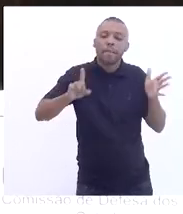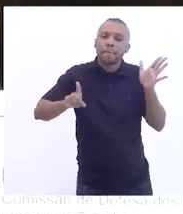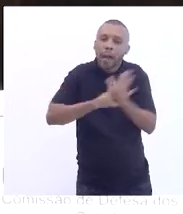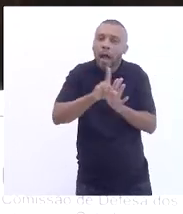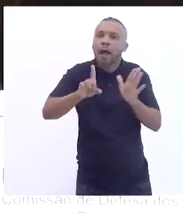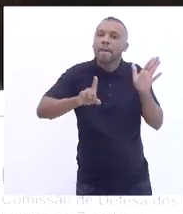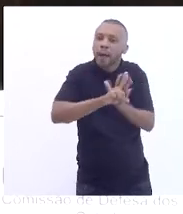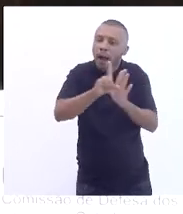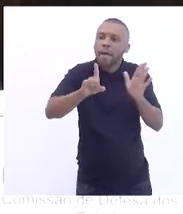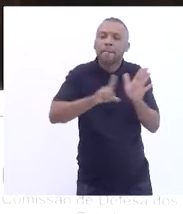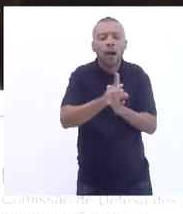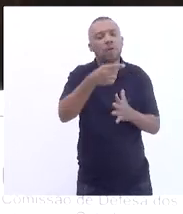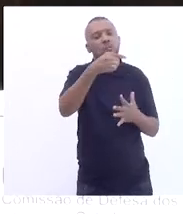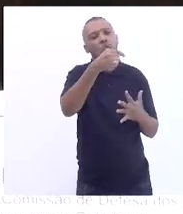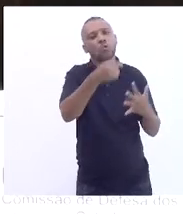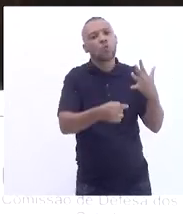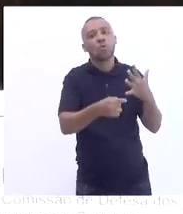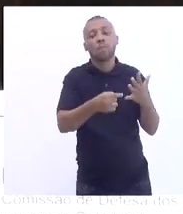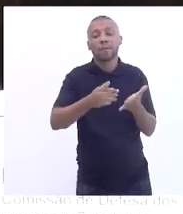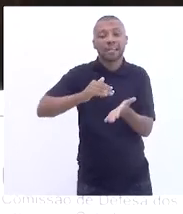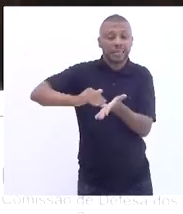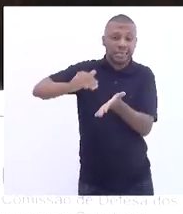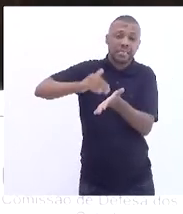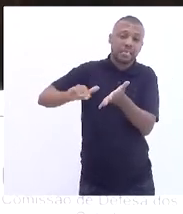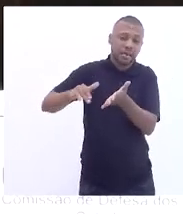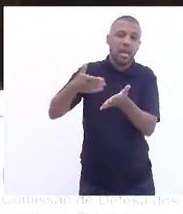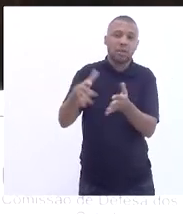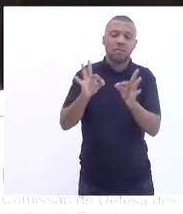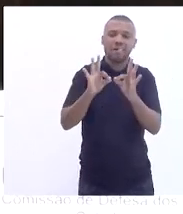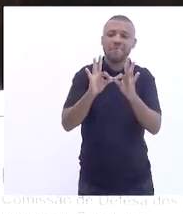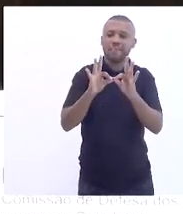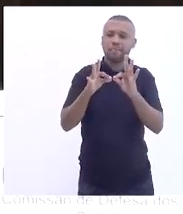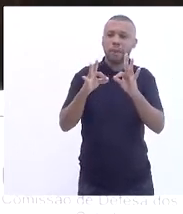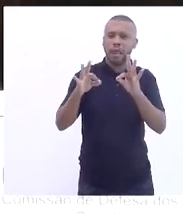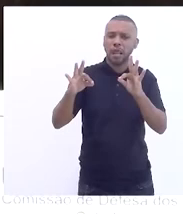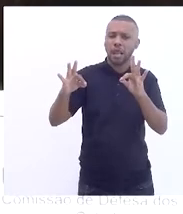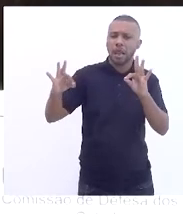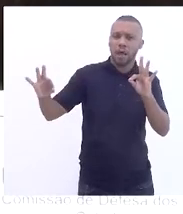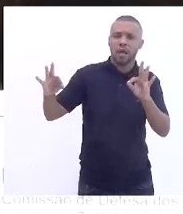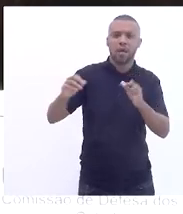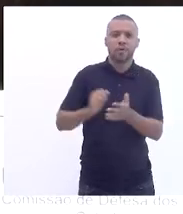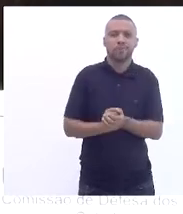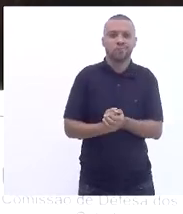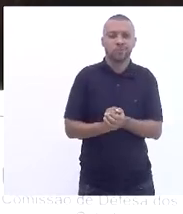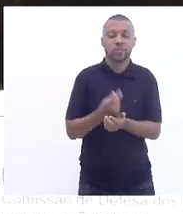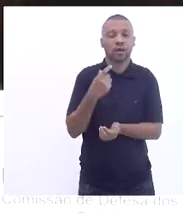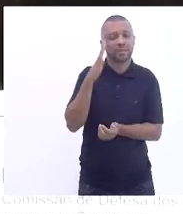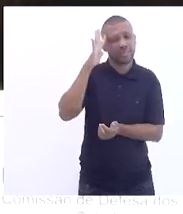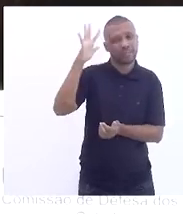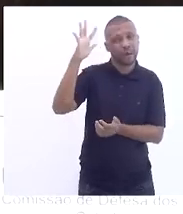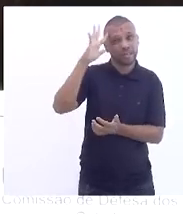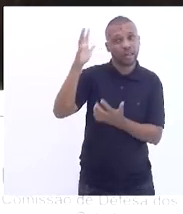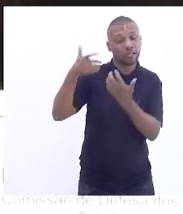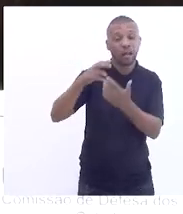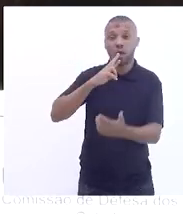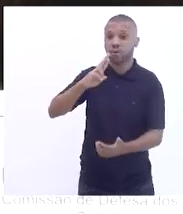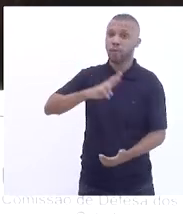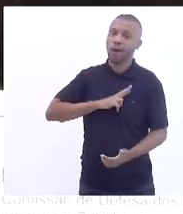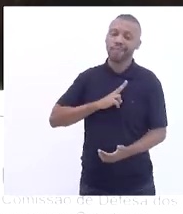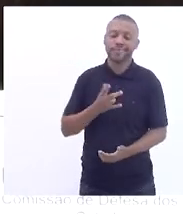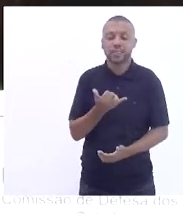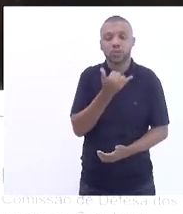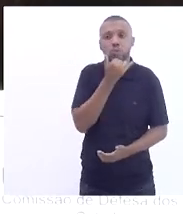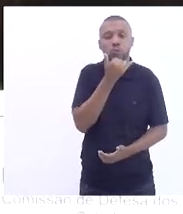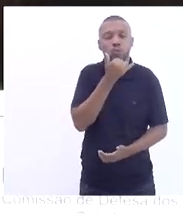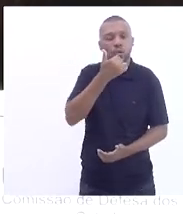que tinhamos aqui para diversas secretarias eram enormes e já imaginávamos que a resposta sua viria dessa forma de